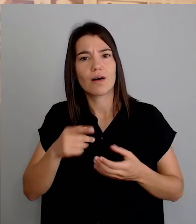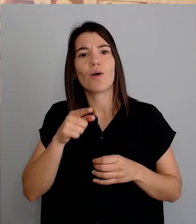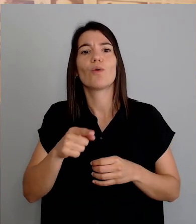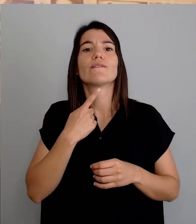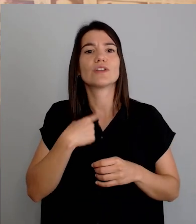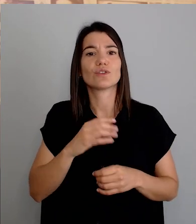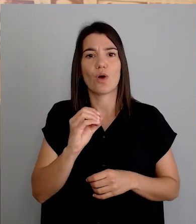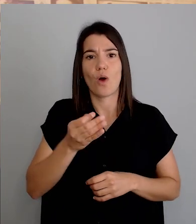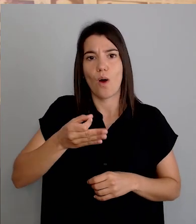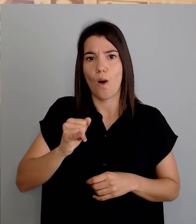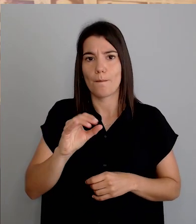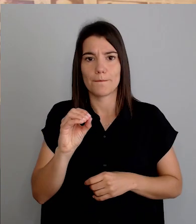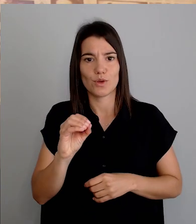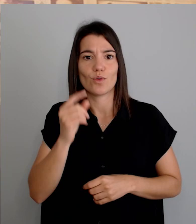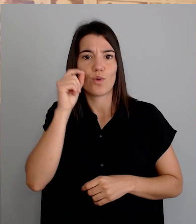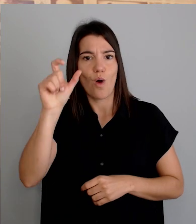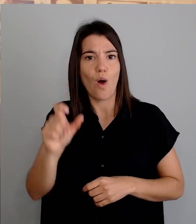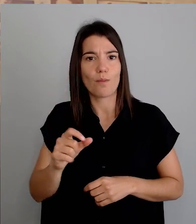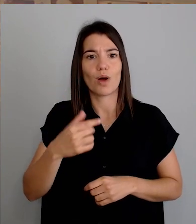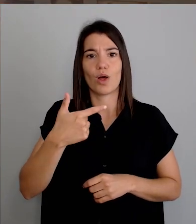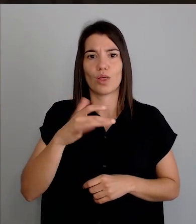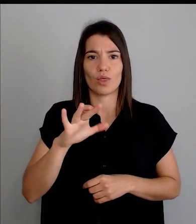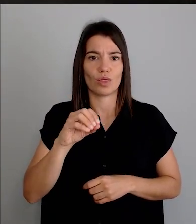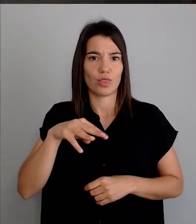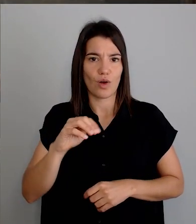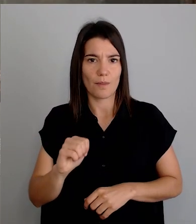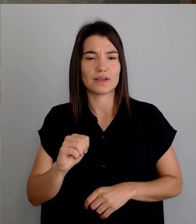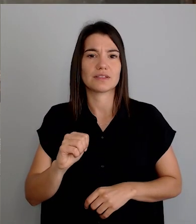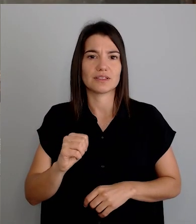Opiometer, Do Opioman, Thomas the Quincy.